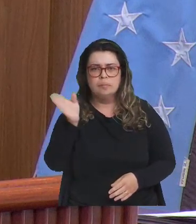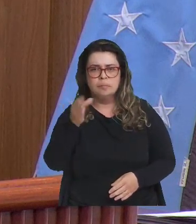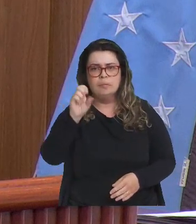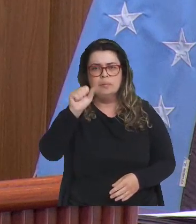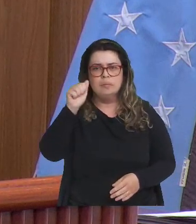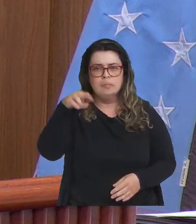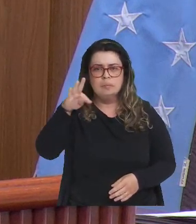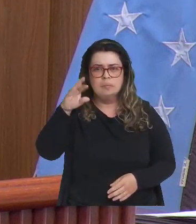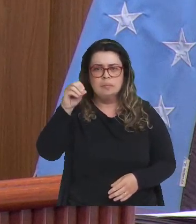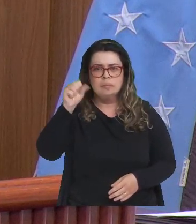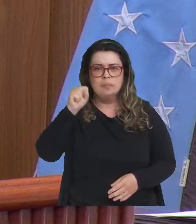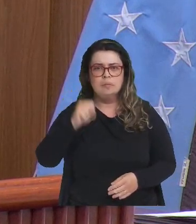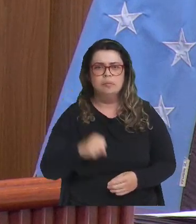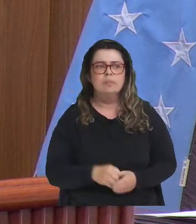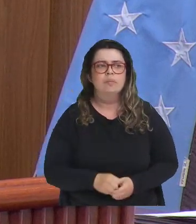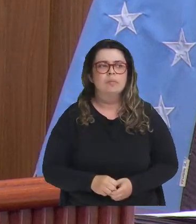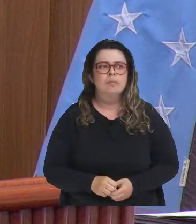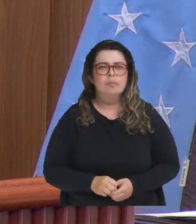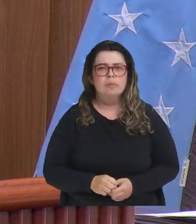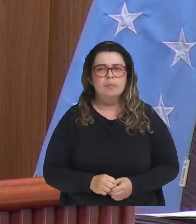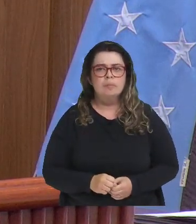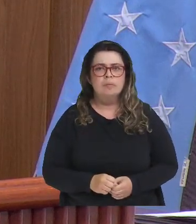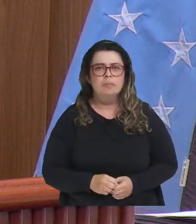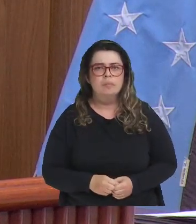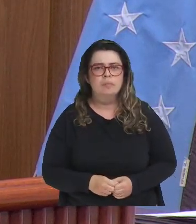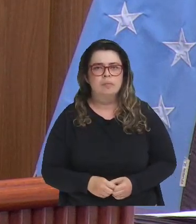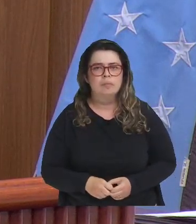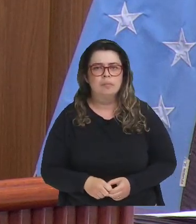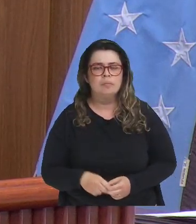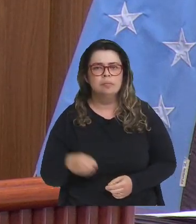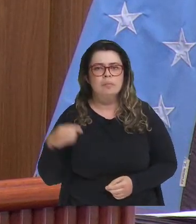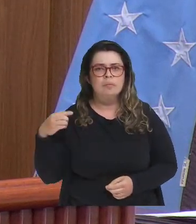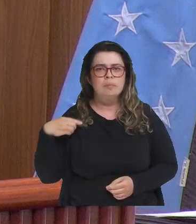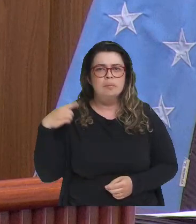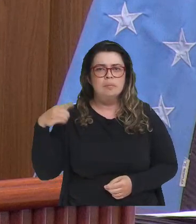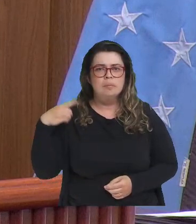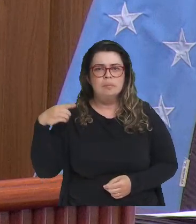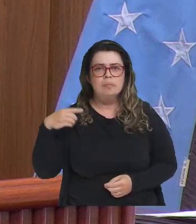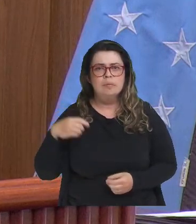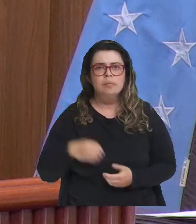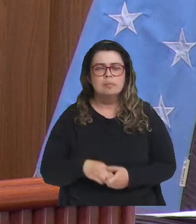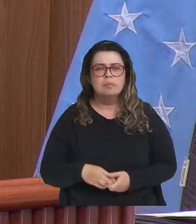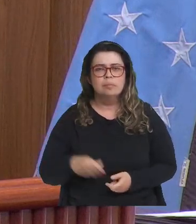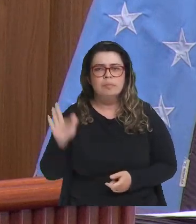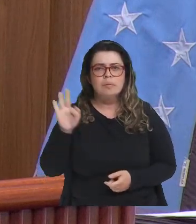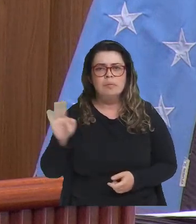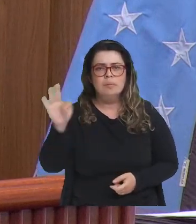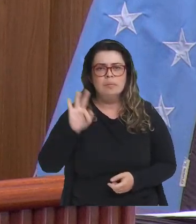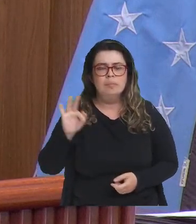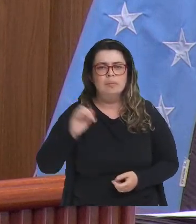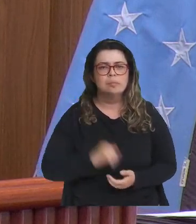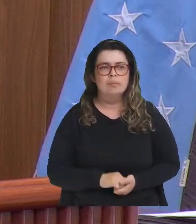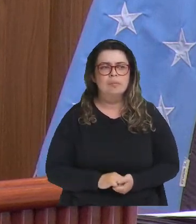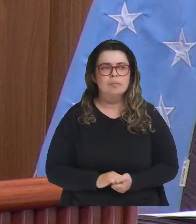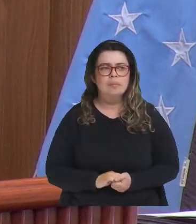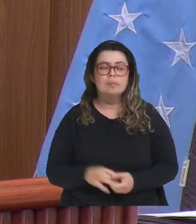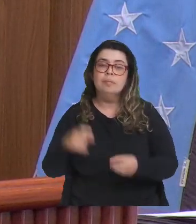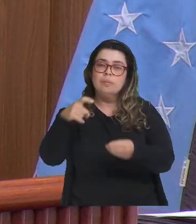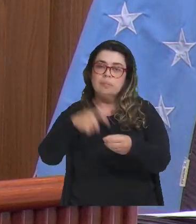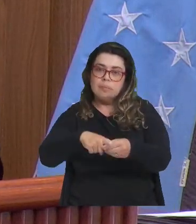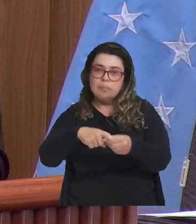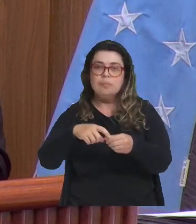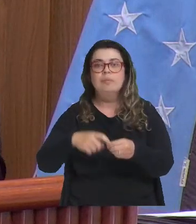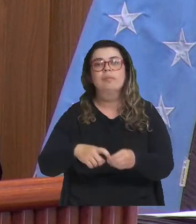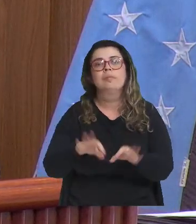vereador em Osasco, eleito deputado federal com 76.597 votos do MDB. que é nosso parceiro nesse projeto de